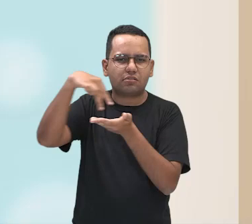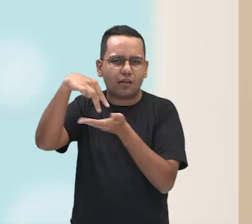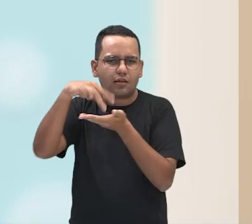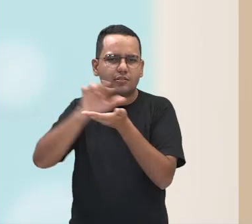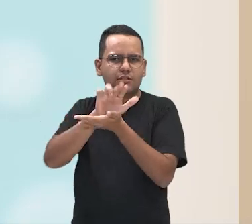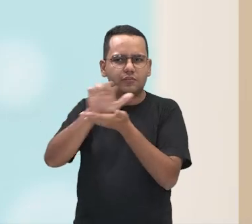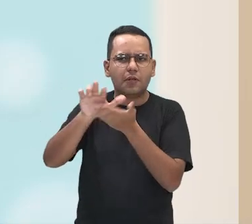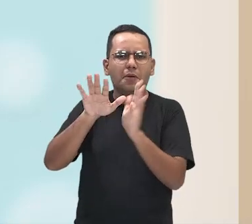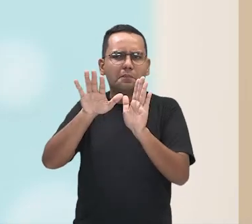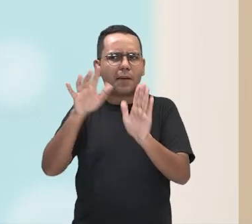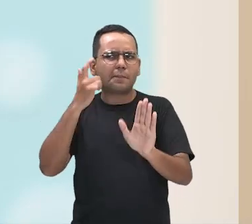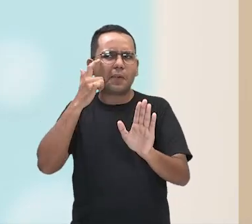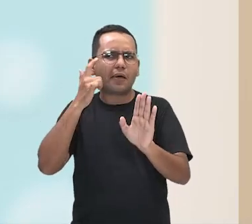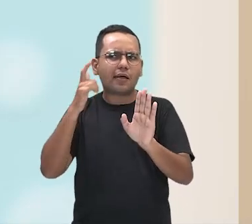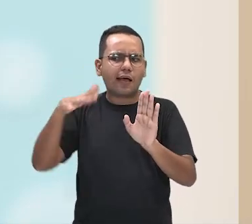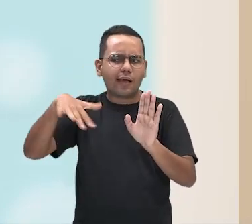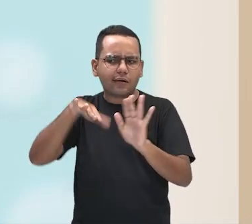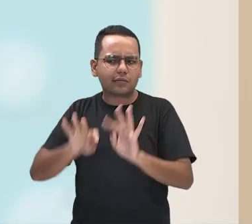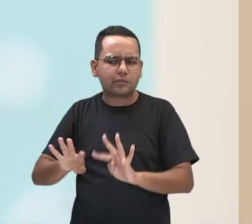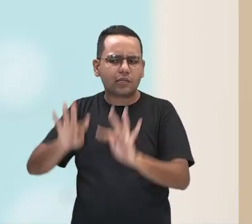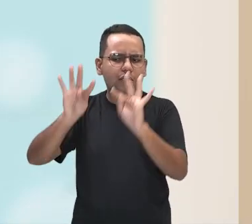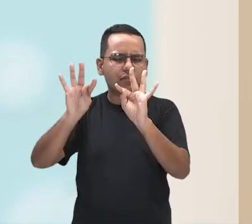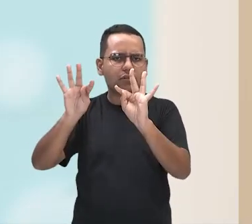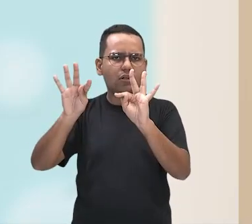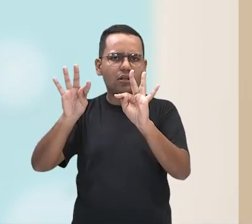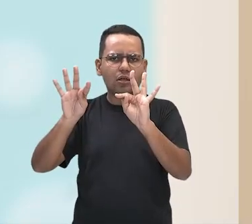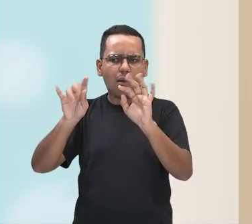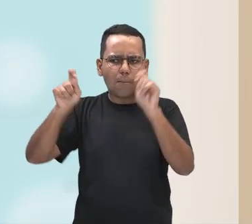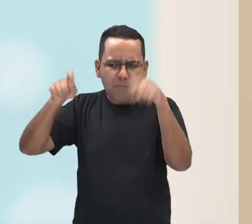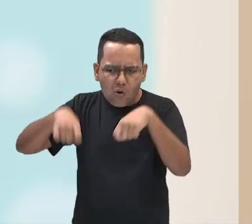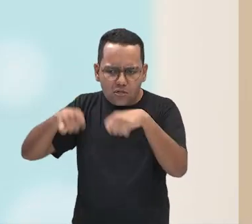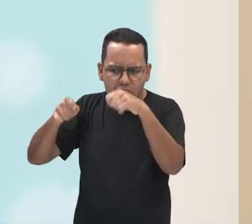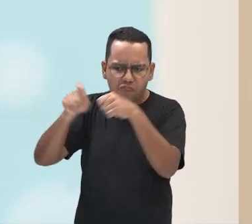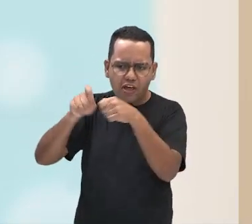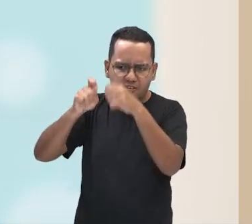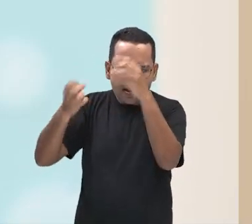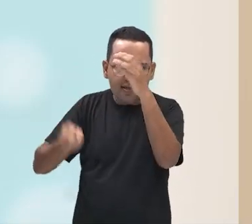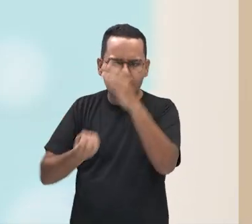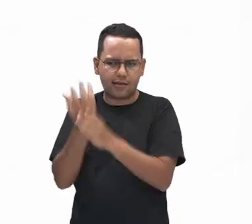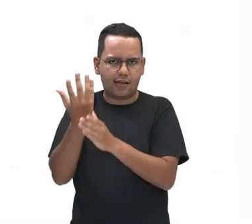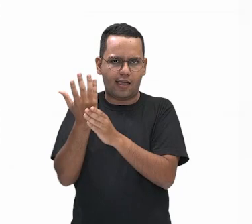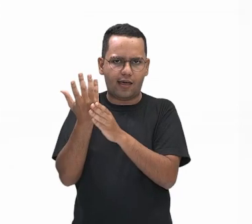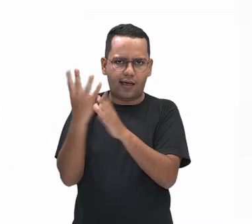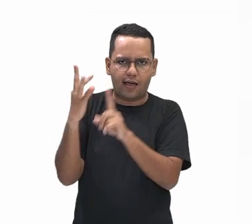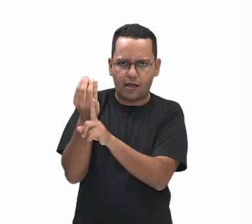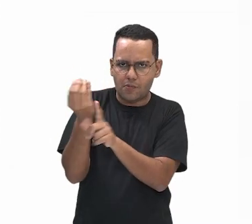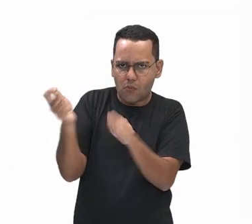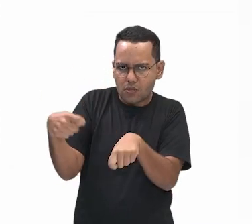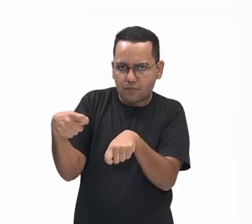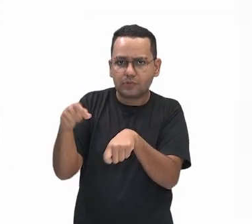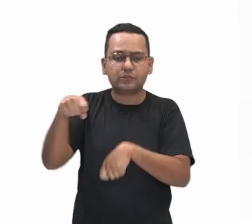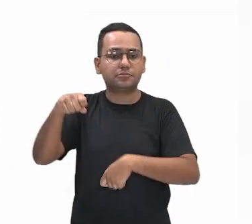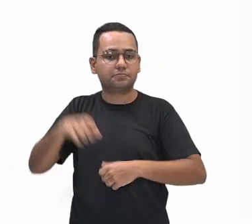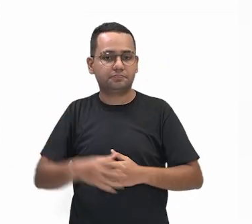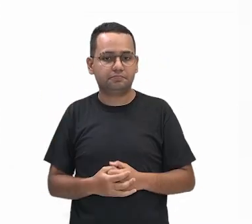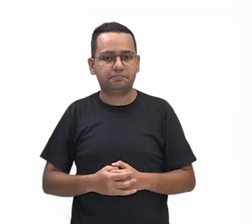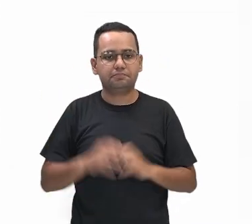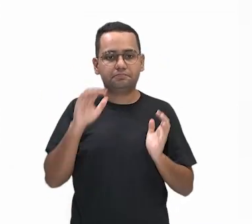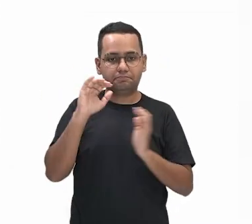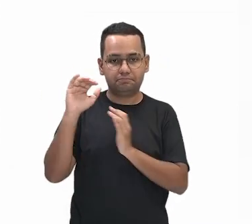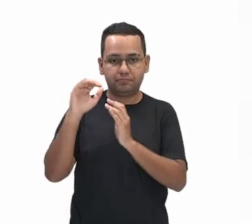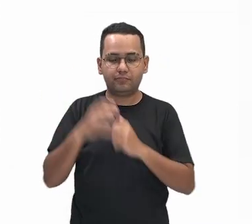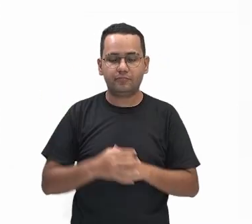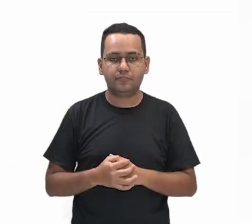na tecnologia tendo esse fazer artístico. A fusão entre arte e